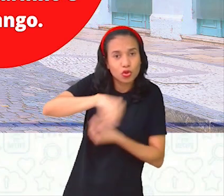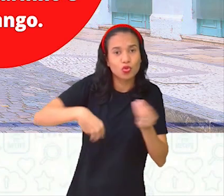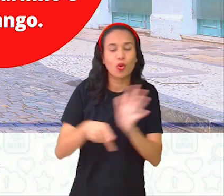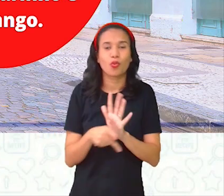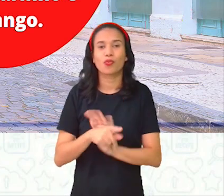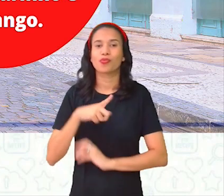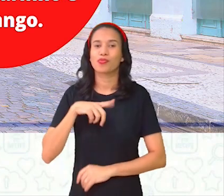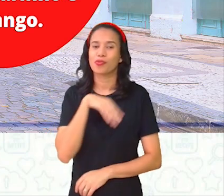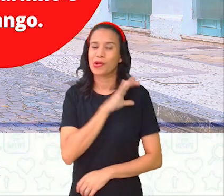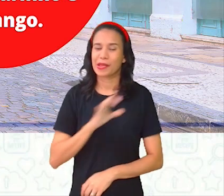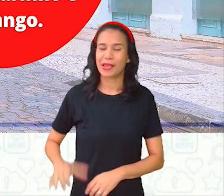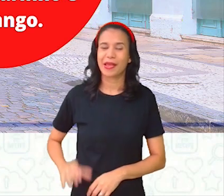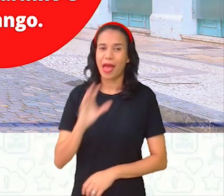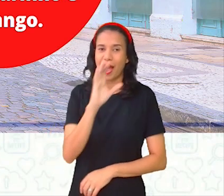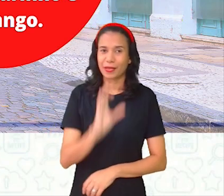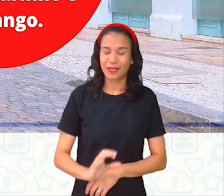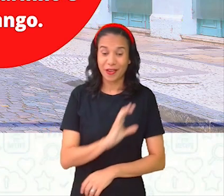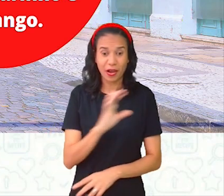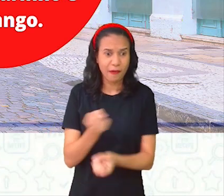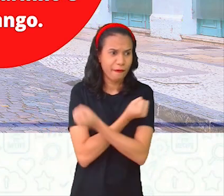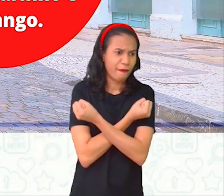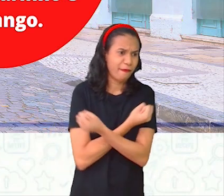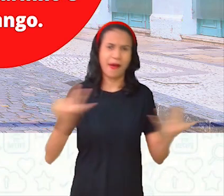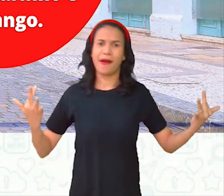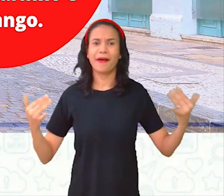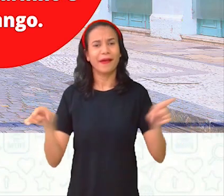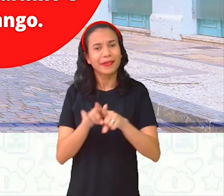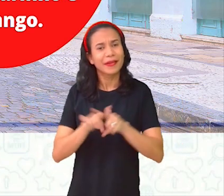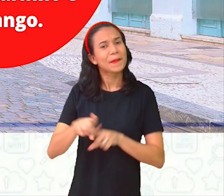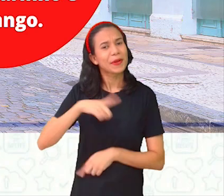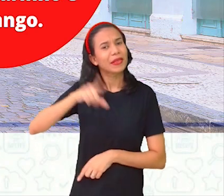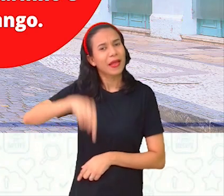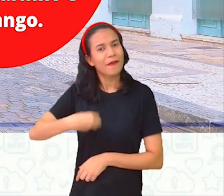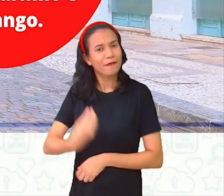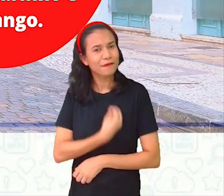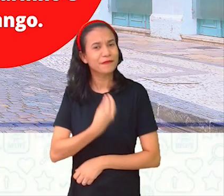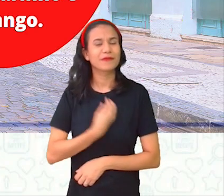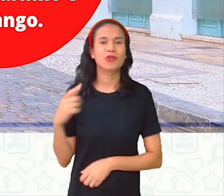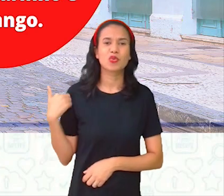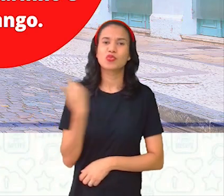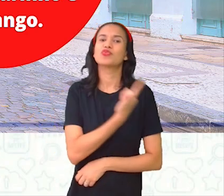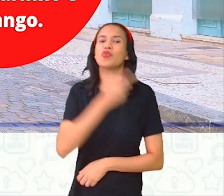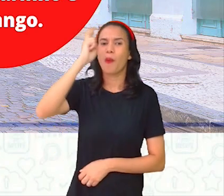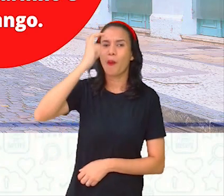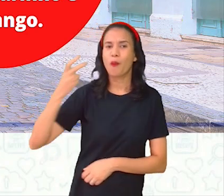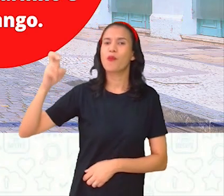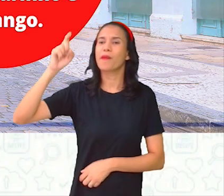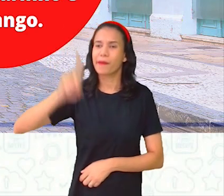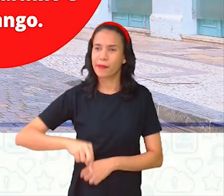cristianismo católico. O fandango, então, é infinidade. Outro elemento muito presente na nossa